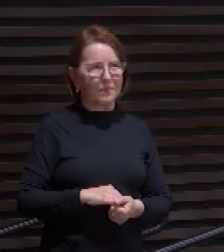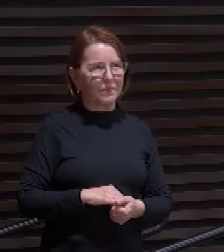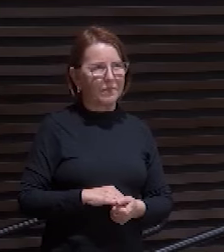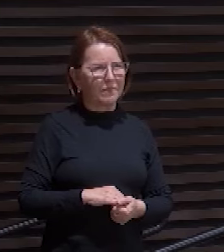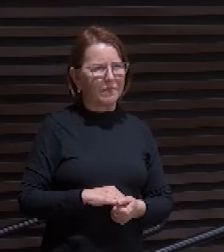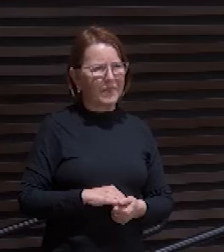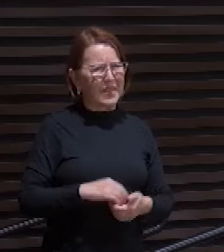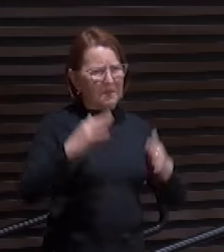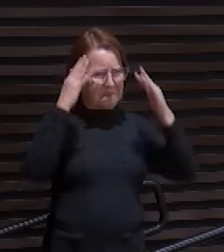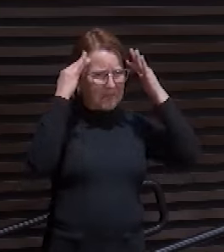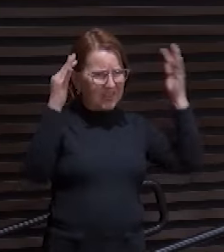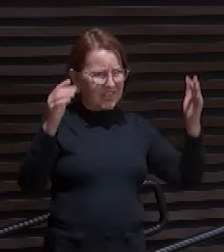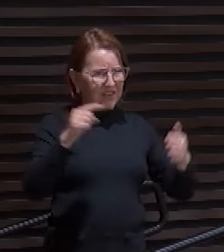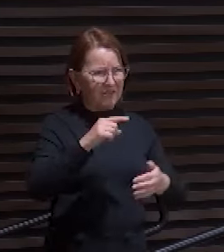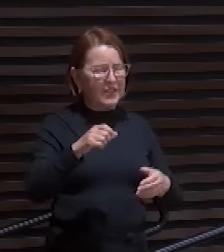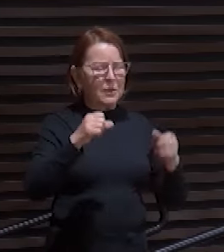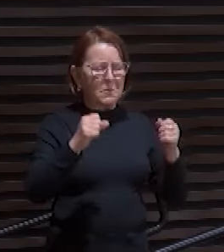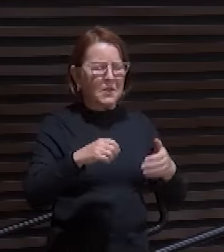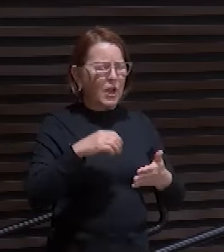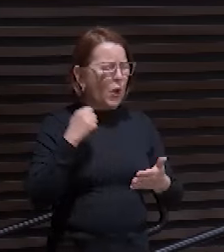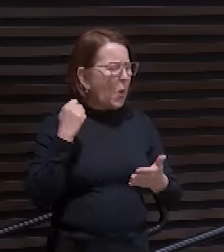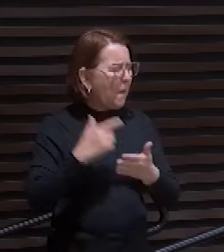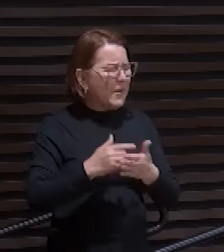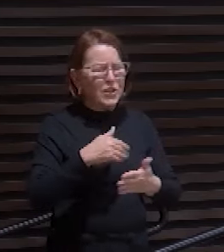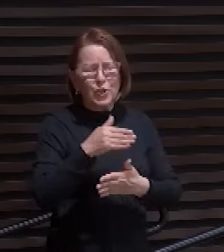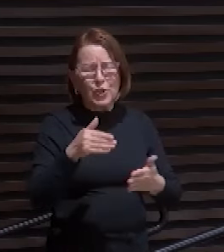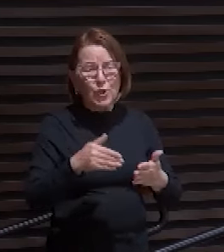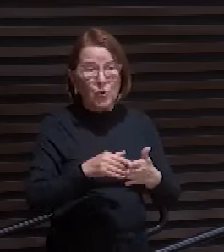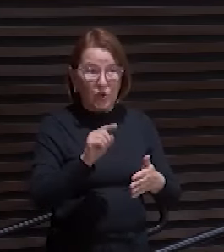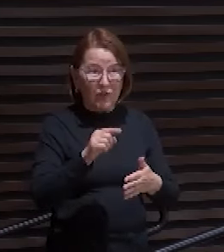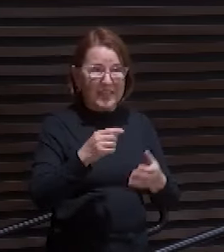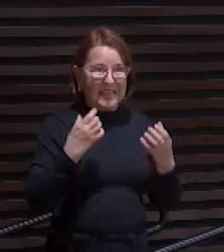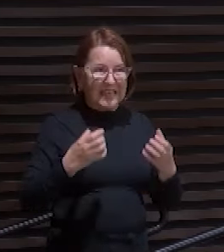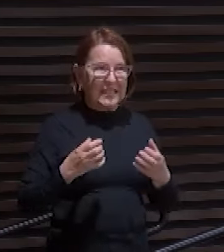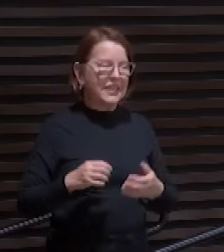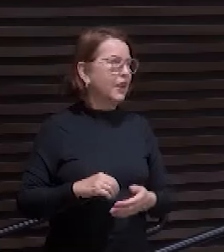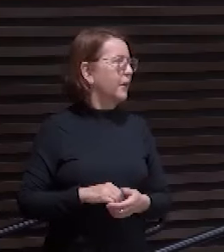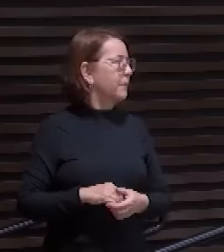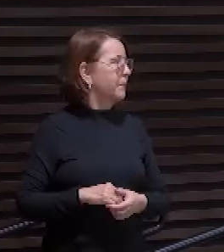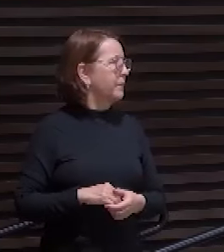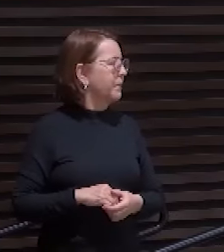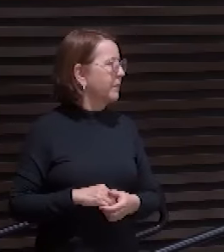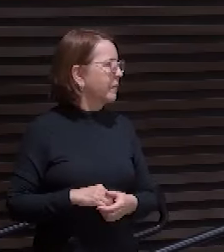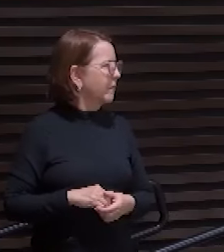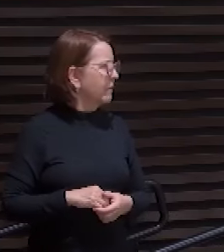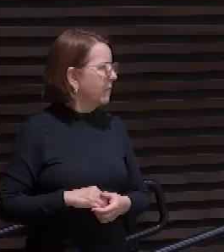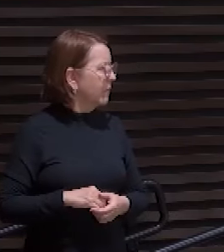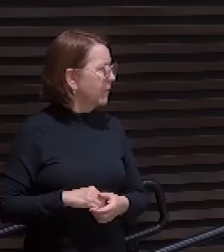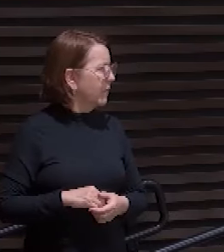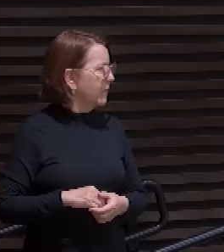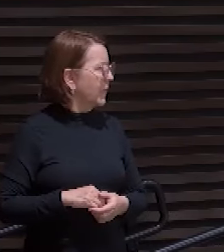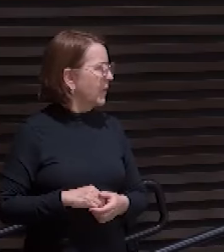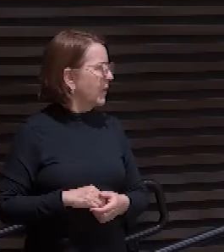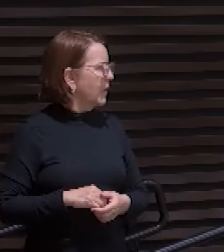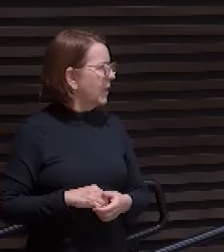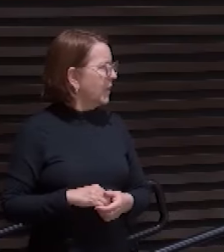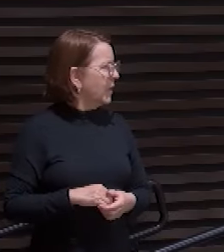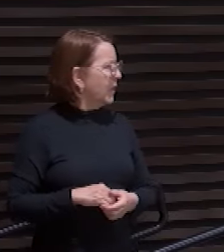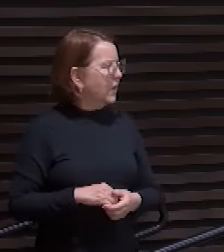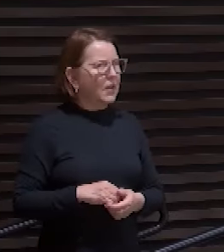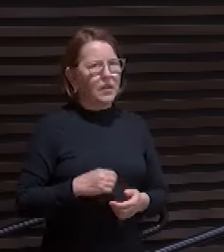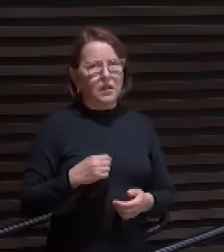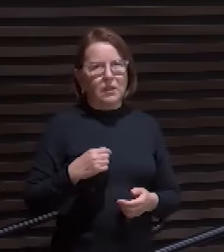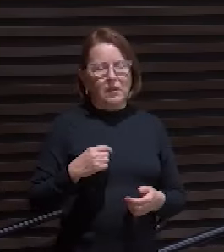que você quiser. Eu brinco com o pessoal que eu tenho um Hondinha Fit 2006, que eu passo as andanças aí, gastei